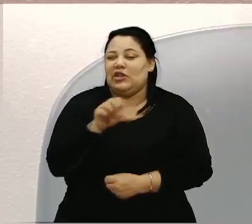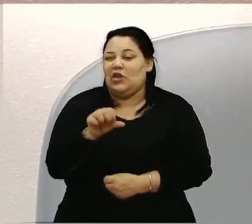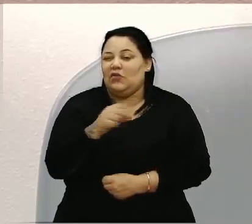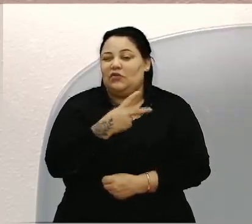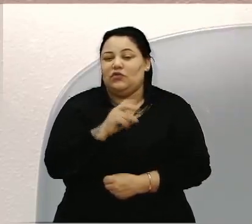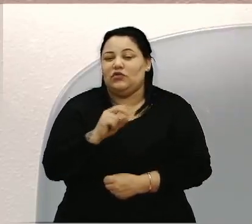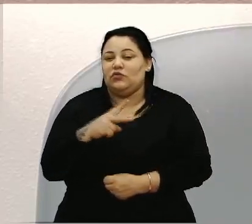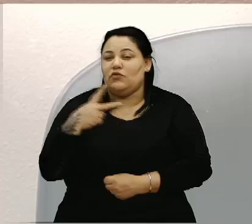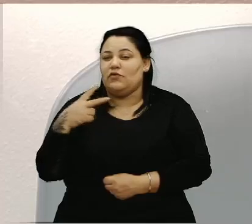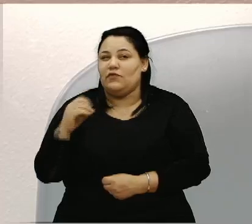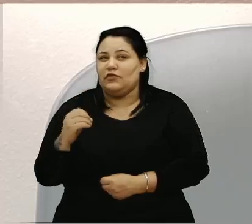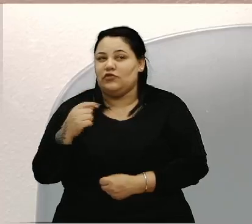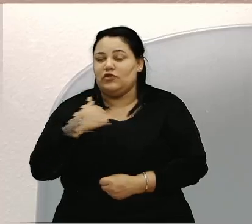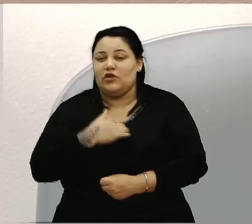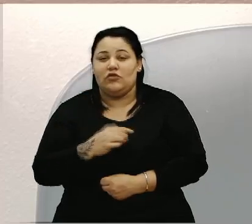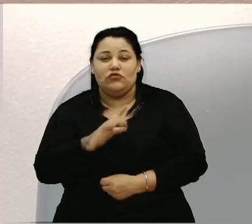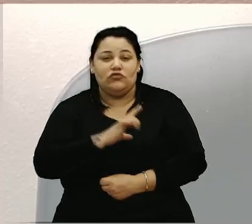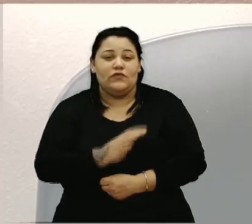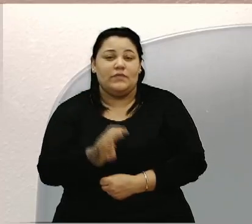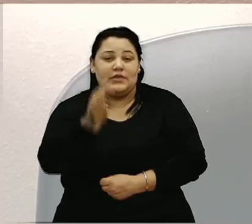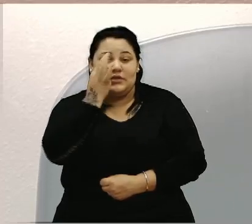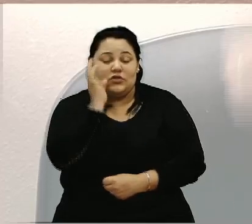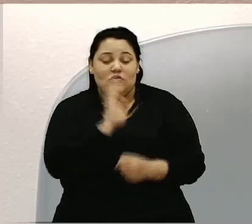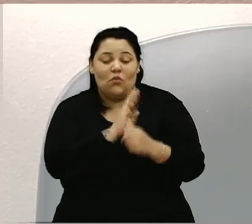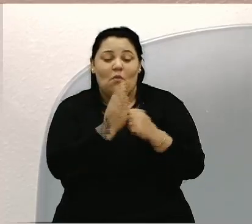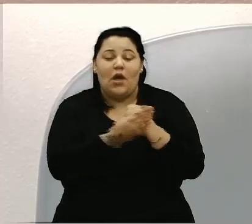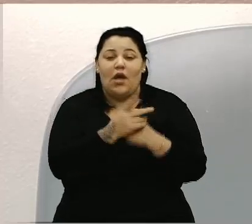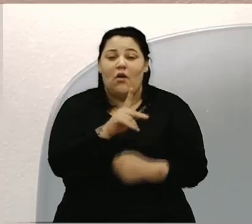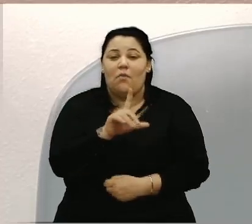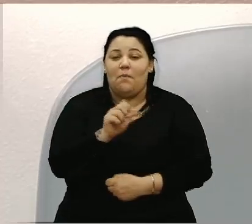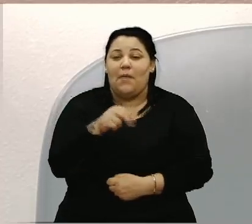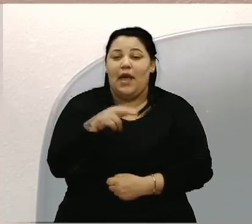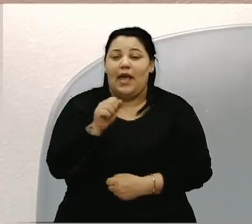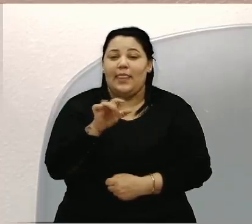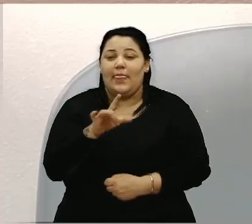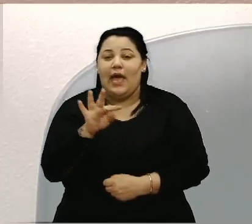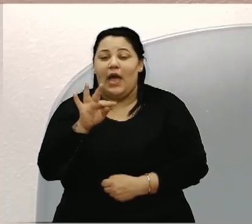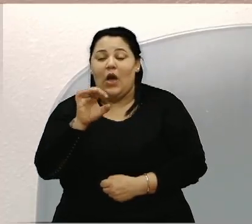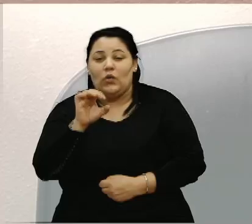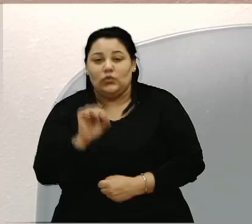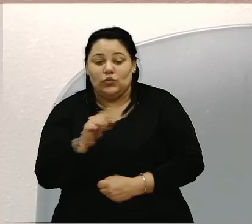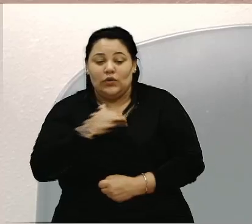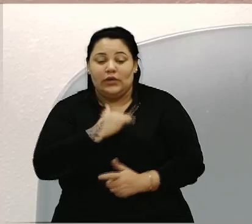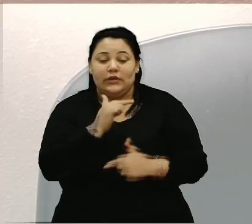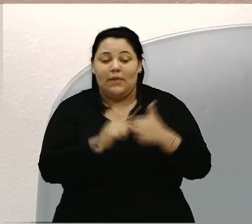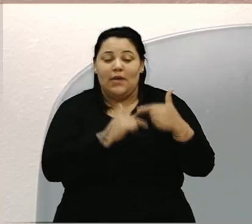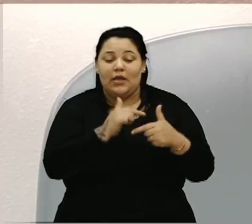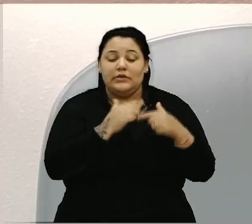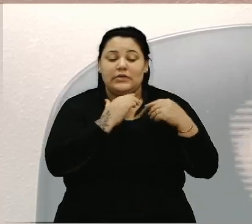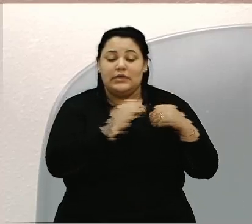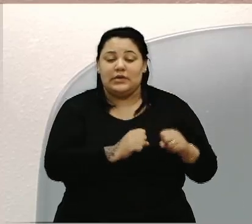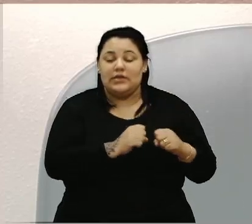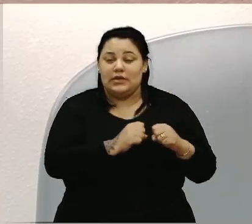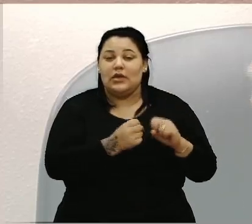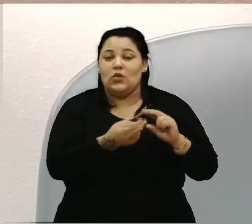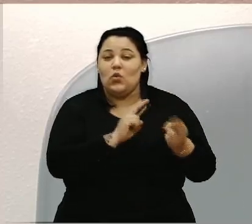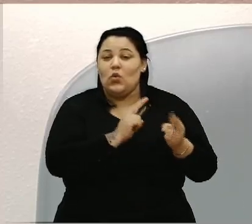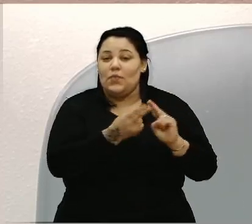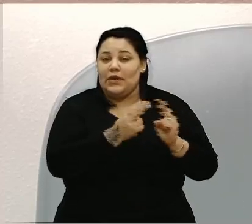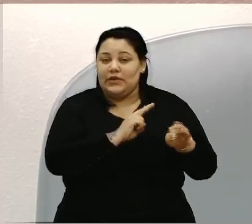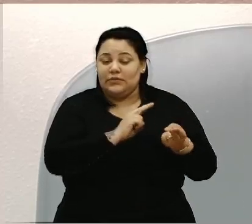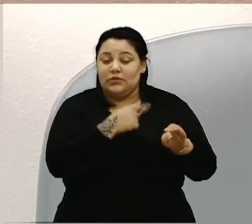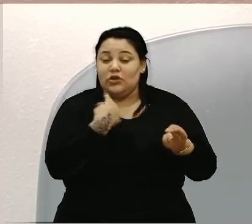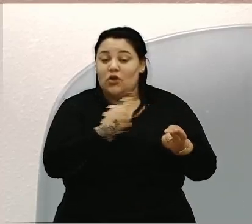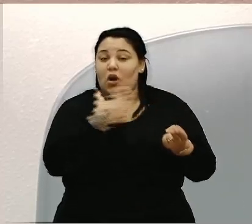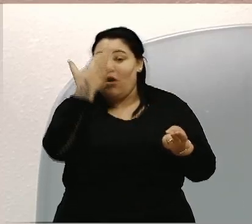onde eu estive no bairro Planalto, tá, sendo servidor da Secretaria Municipal do Urbanismo, e que nós entendemos que